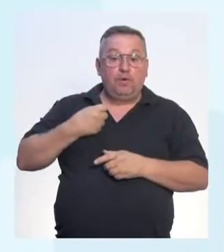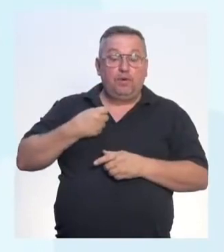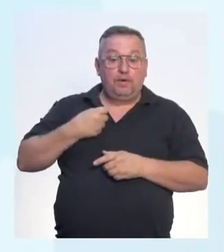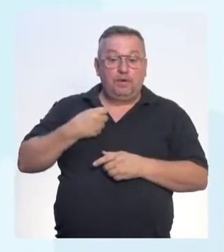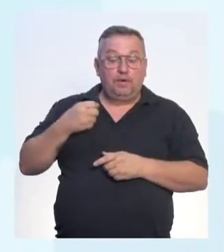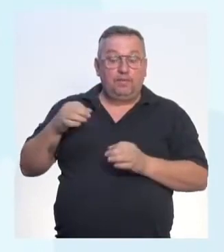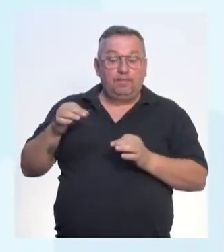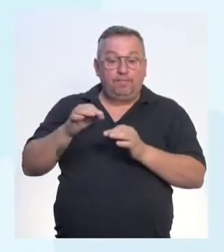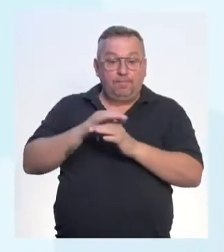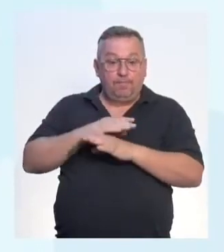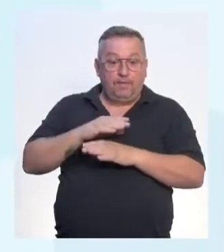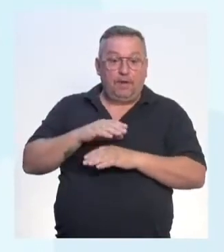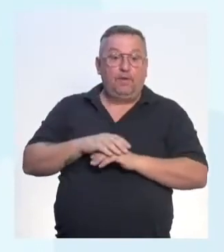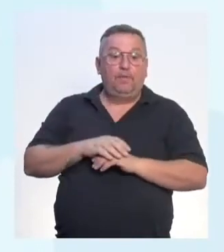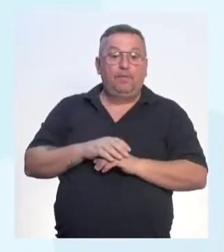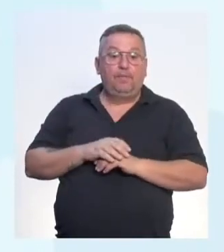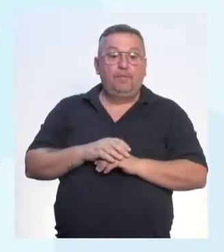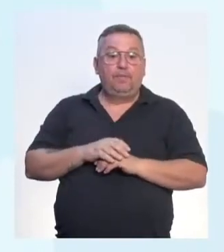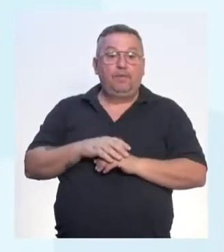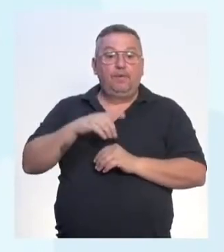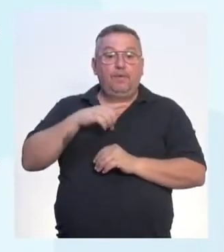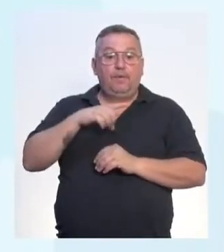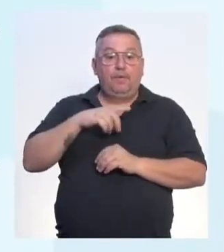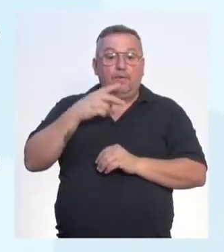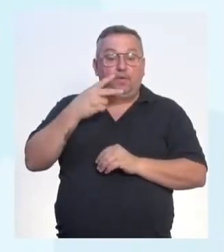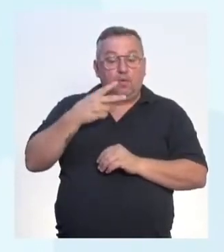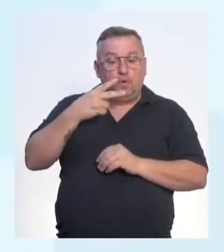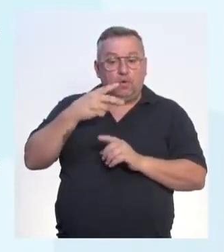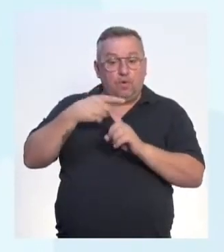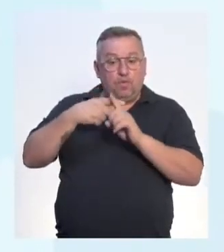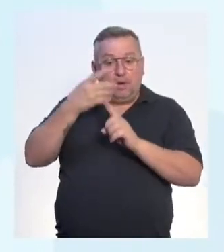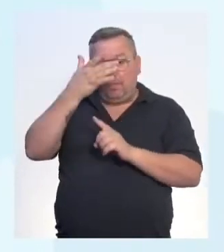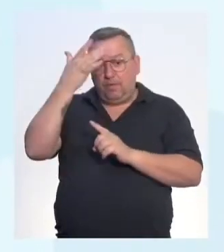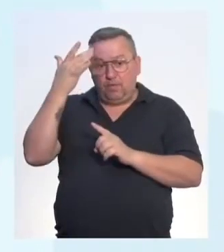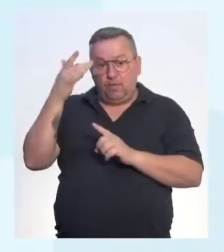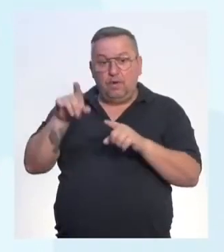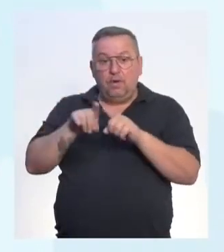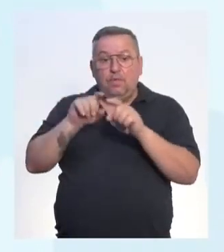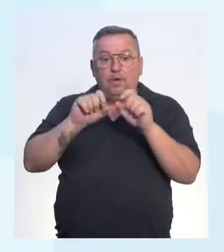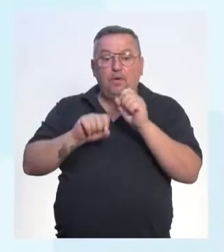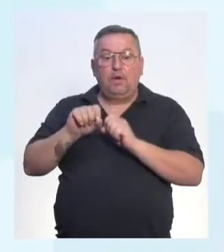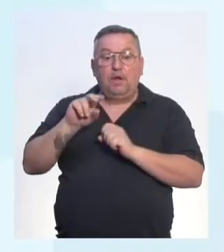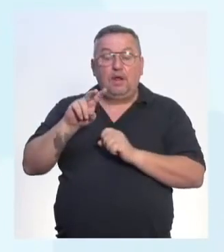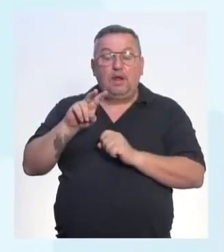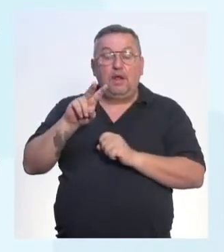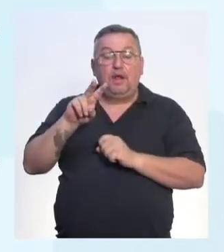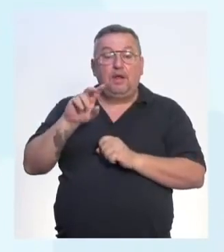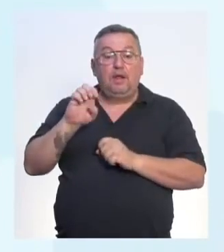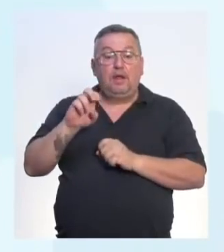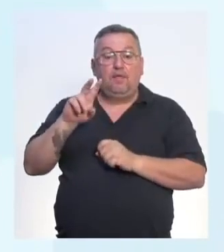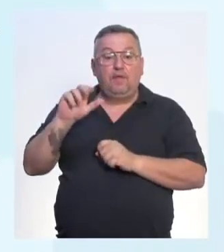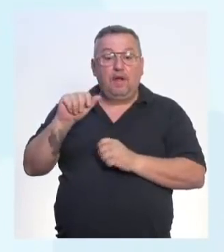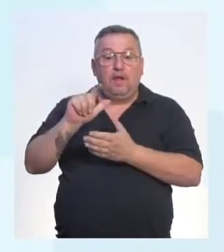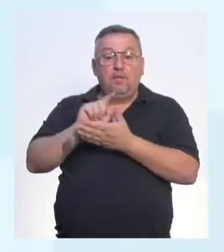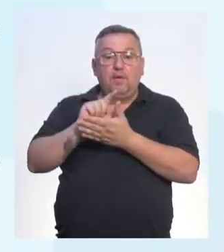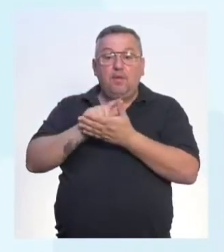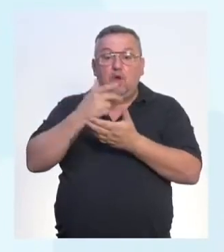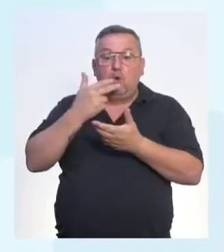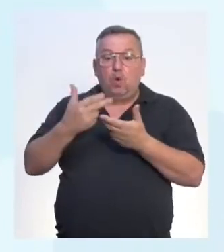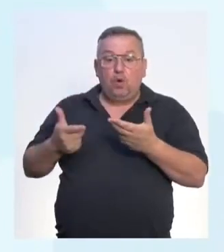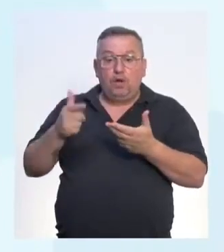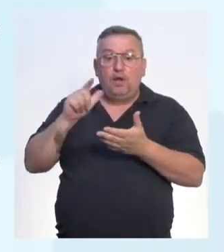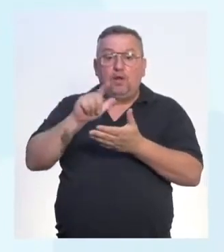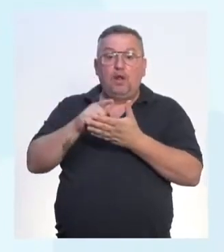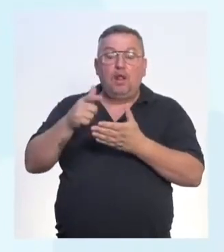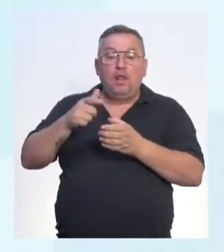números inteiros. No caso aí, tem que jogar 2 ou mais pessoas. O que eu usei aí? Eu usei EVA, eu usei alguns papéis